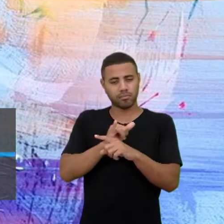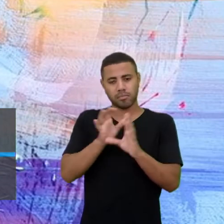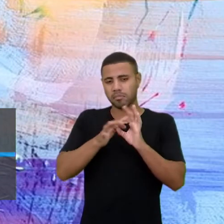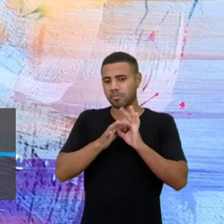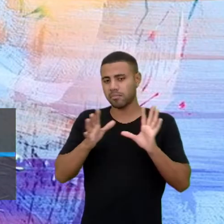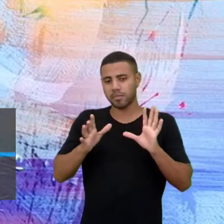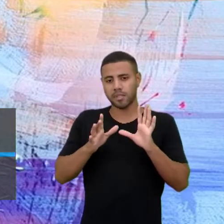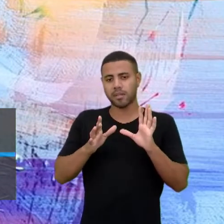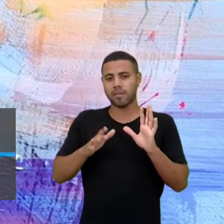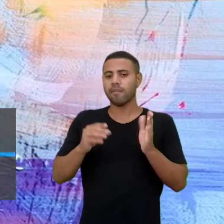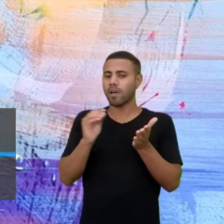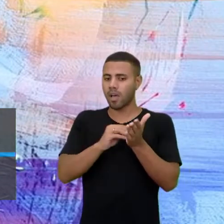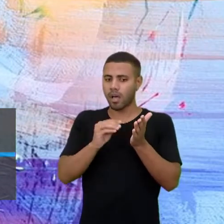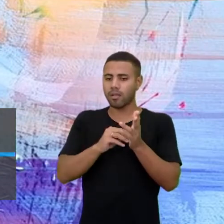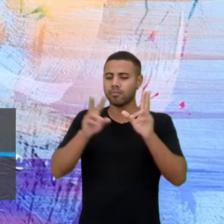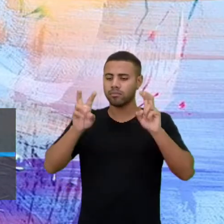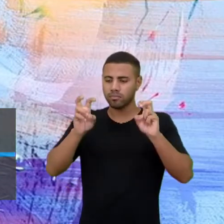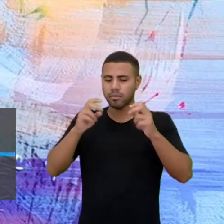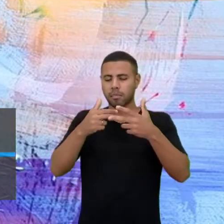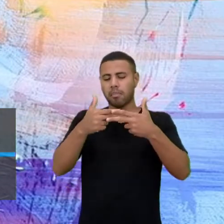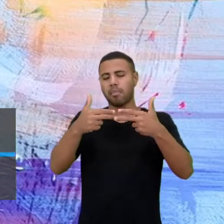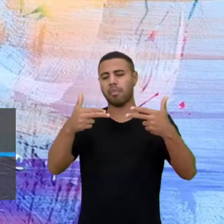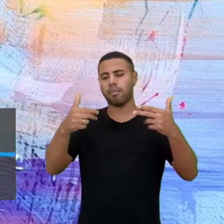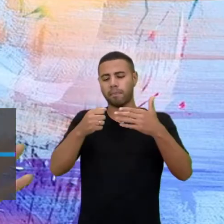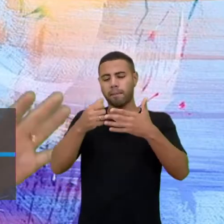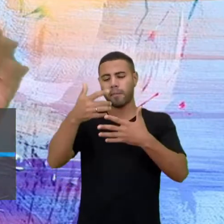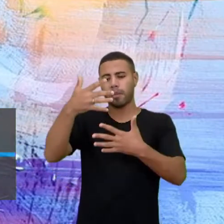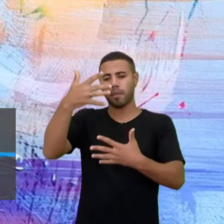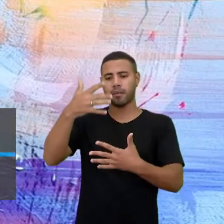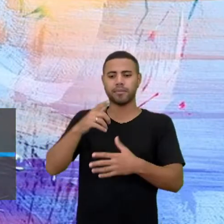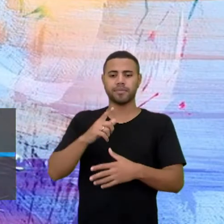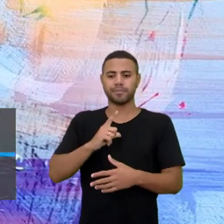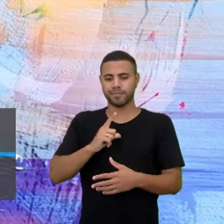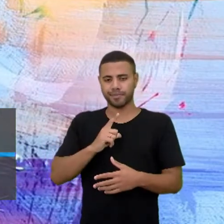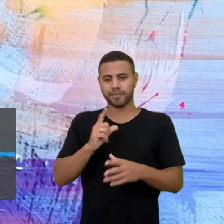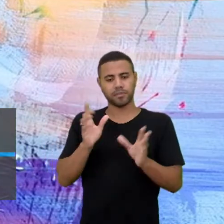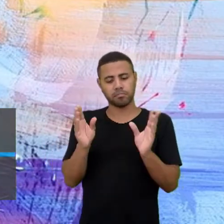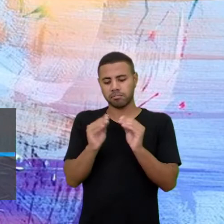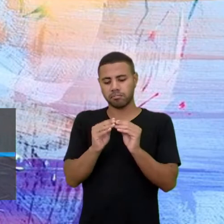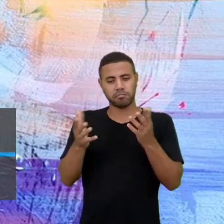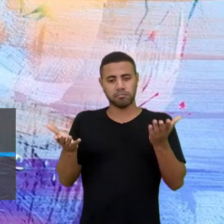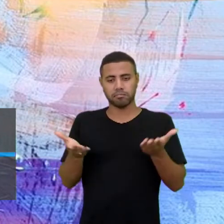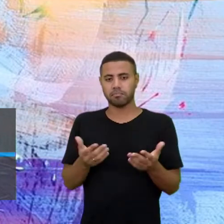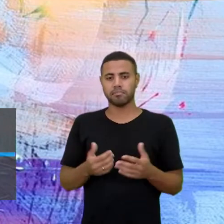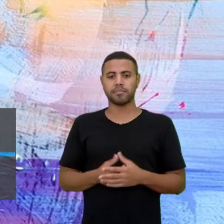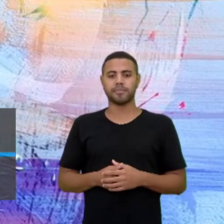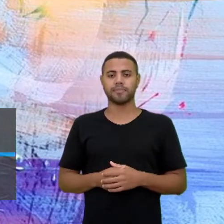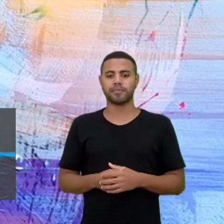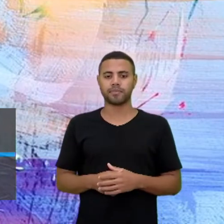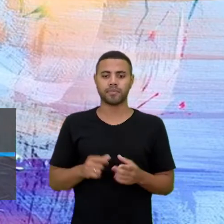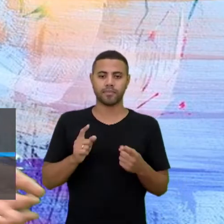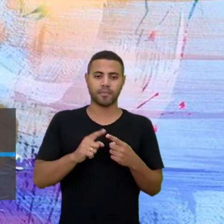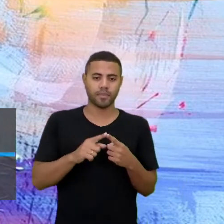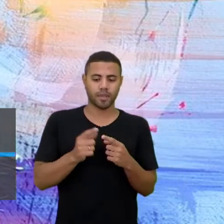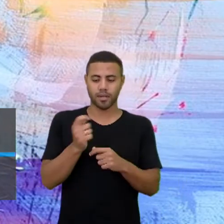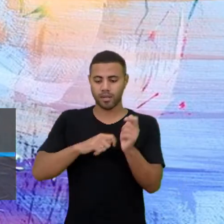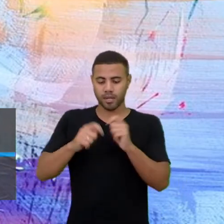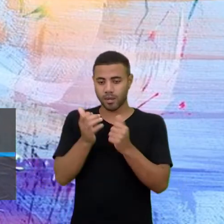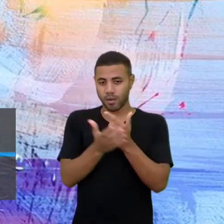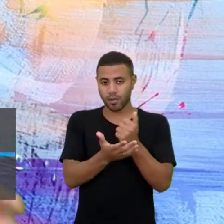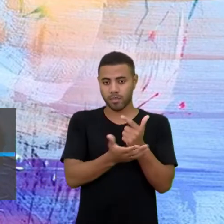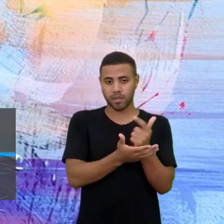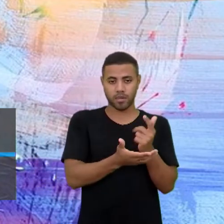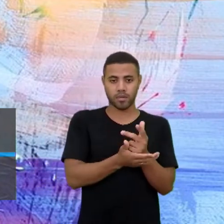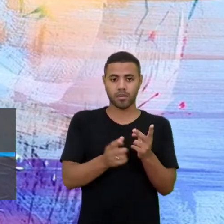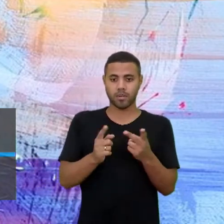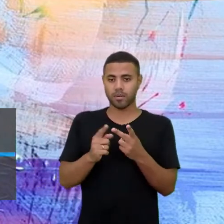Também faltam alguns assuntos que a gente começou a relacionar, né, com dentro do nosso processo de pesquisa. Falamos um pouco sobre consumismo, falamos sobre cartoon,